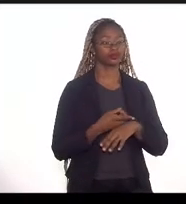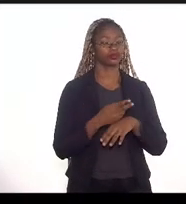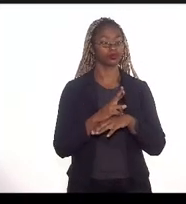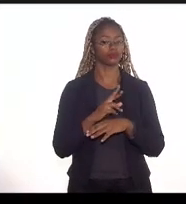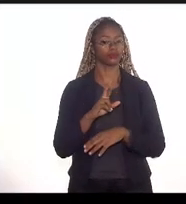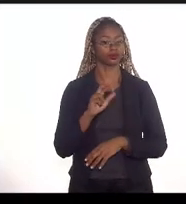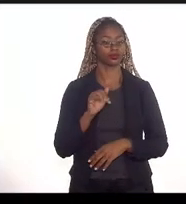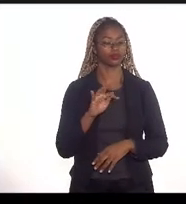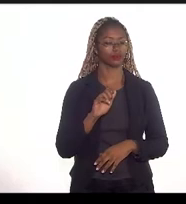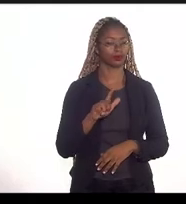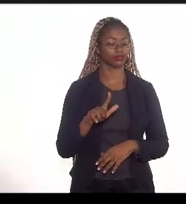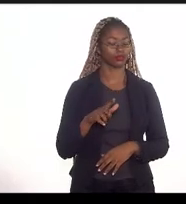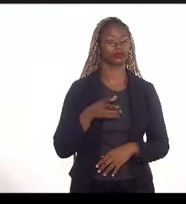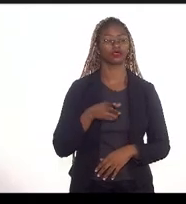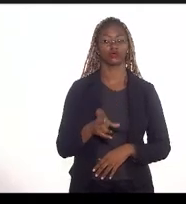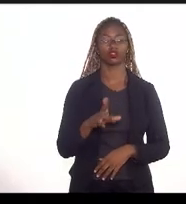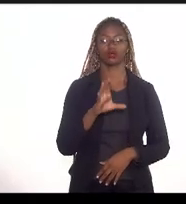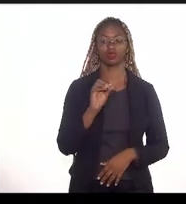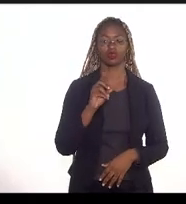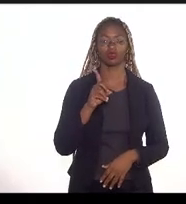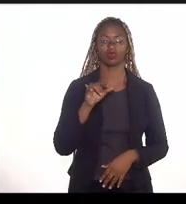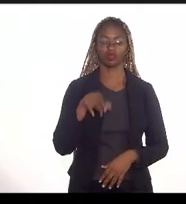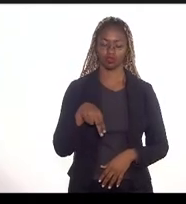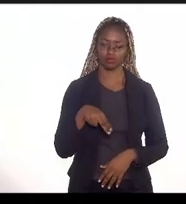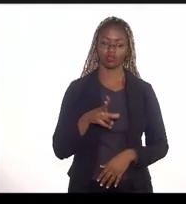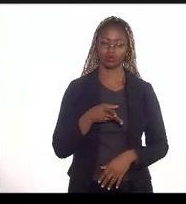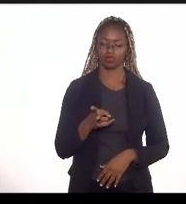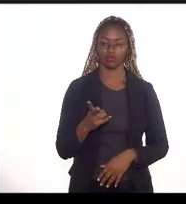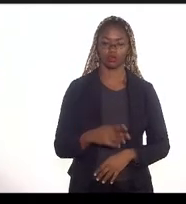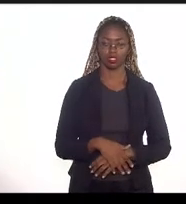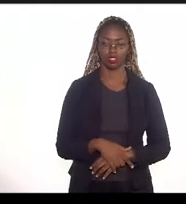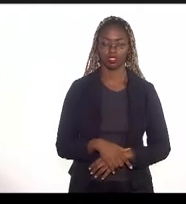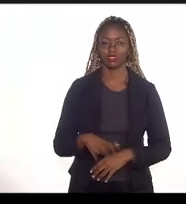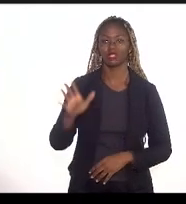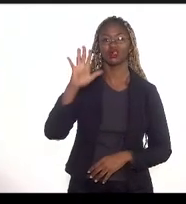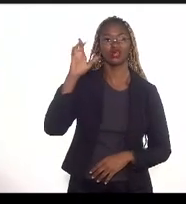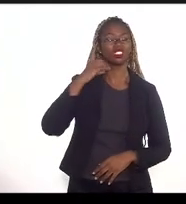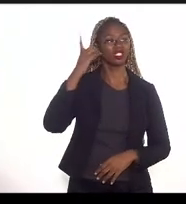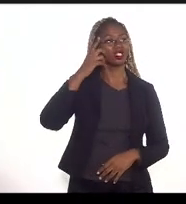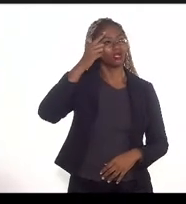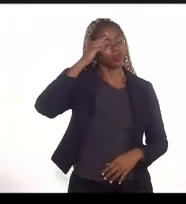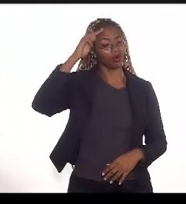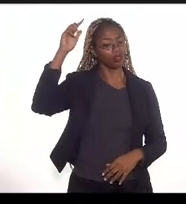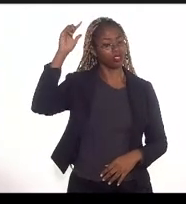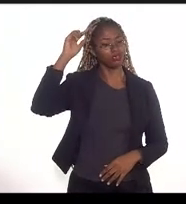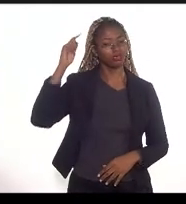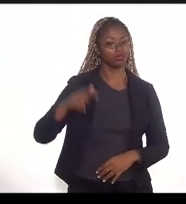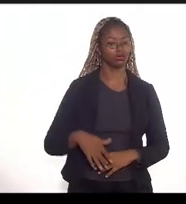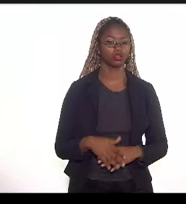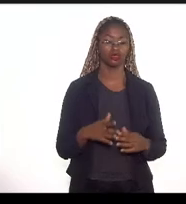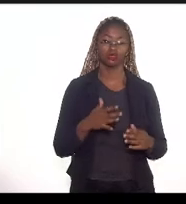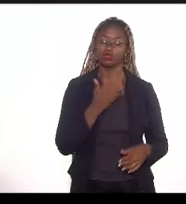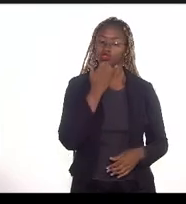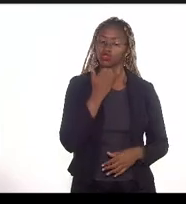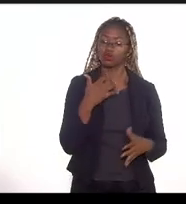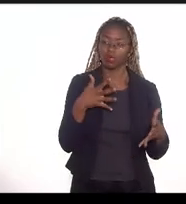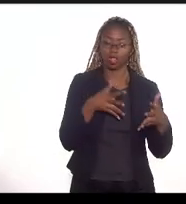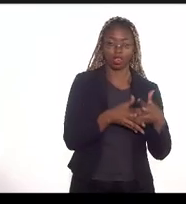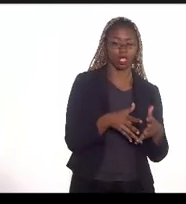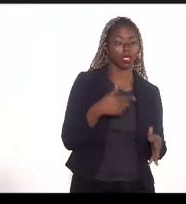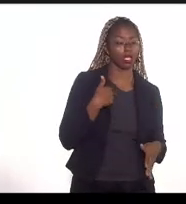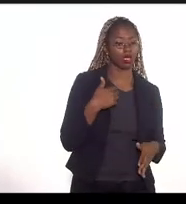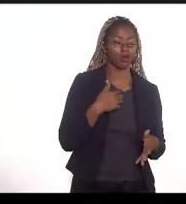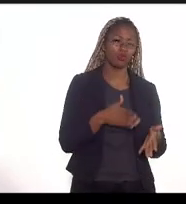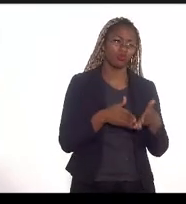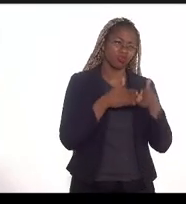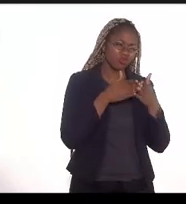Sim. Em relação à nossa Codim, o seguinte. Deputado Luiz Paulo. Desculpe interrompê-lo, eu peço licença para me